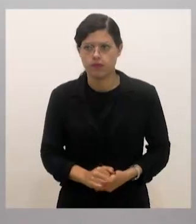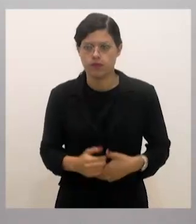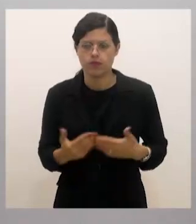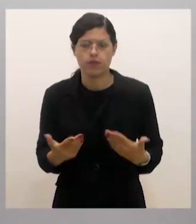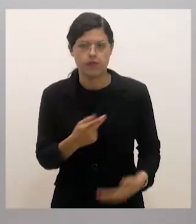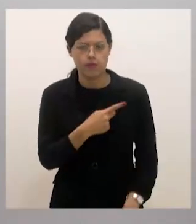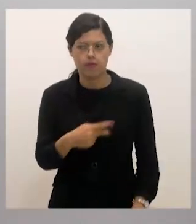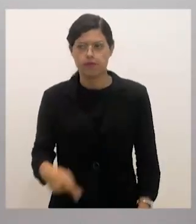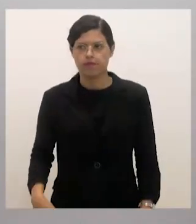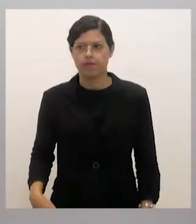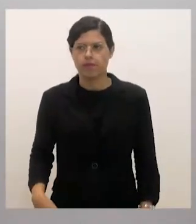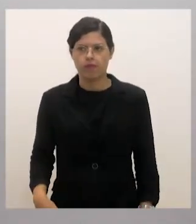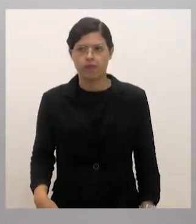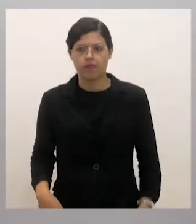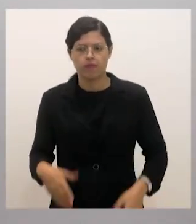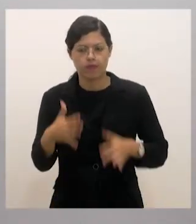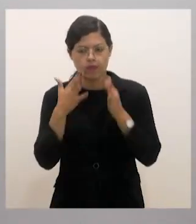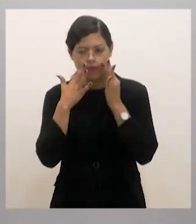prestei atenção